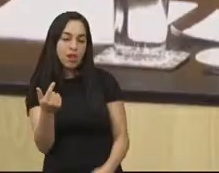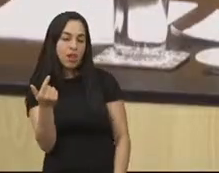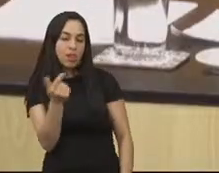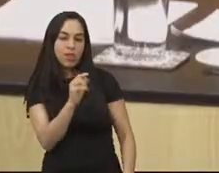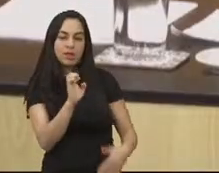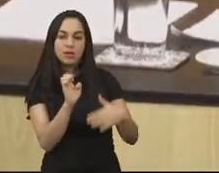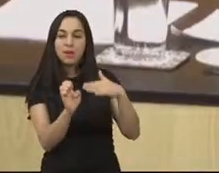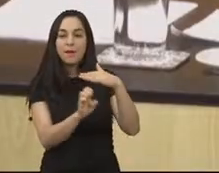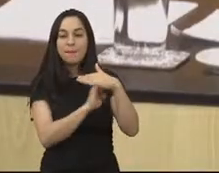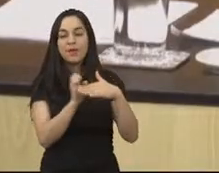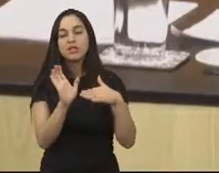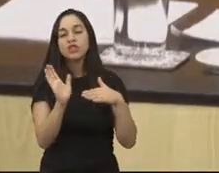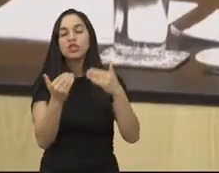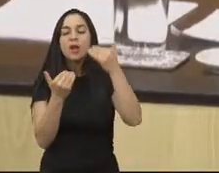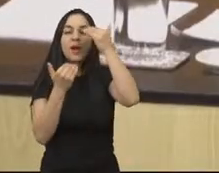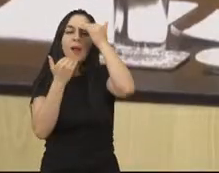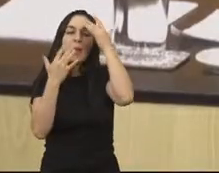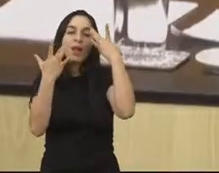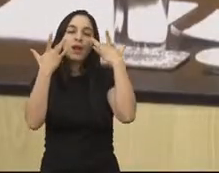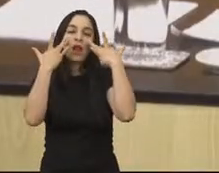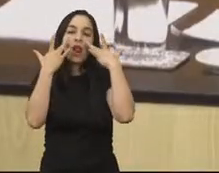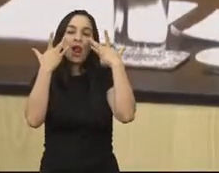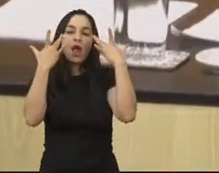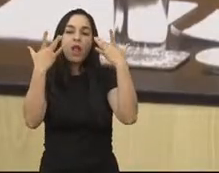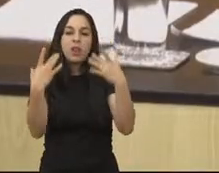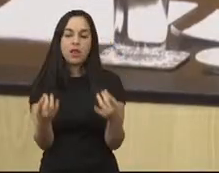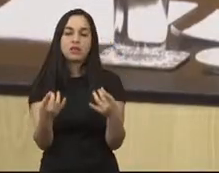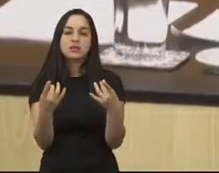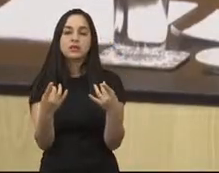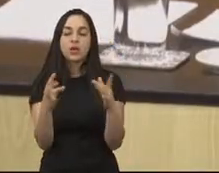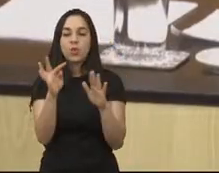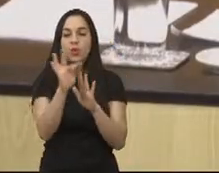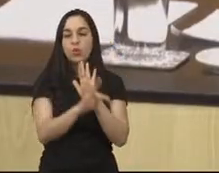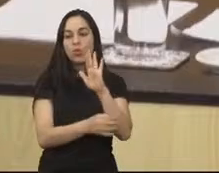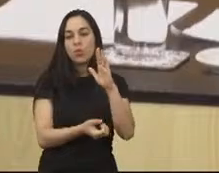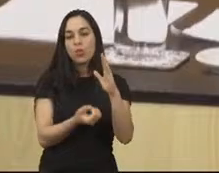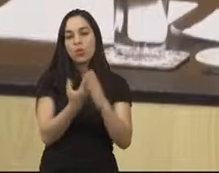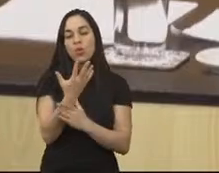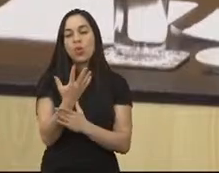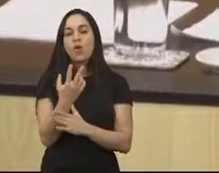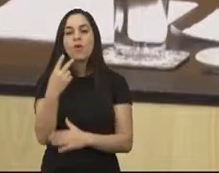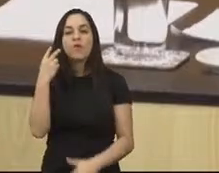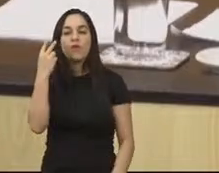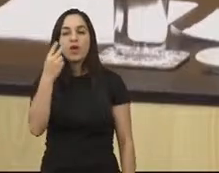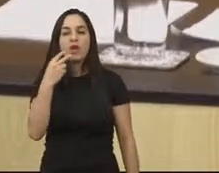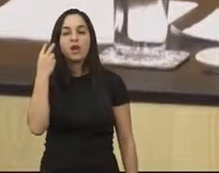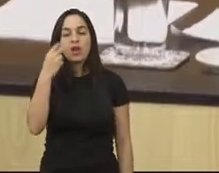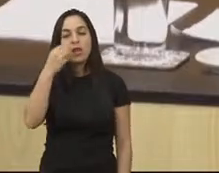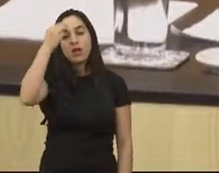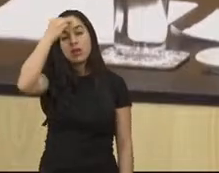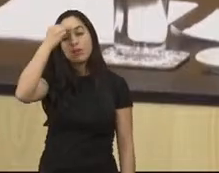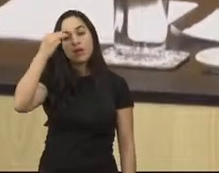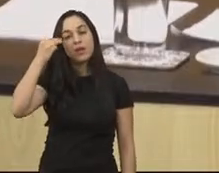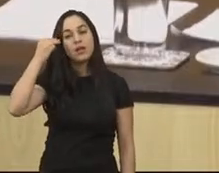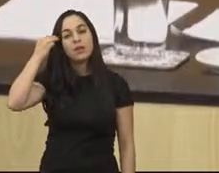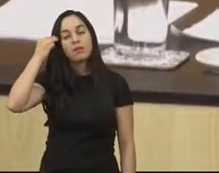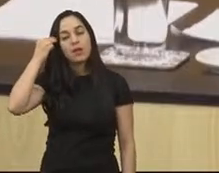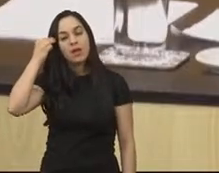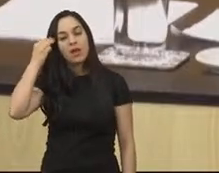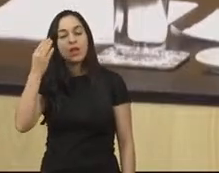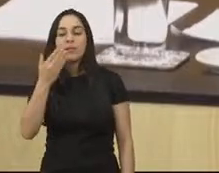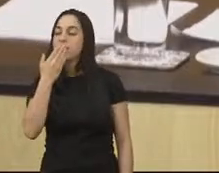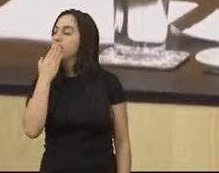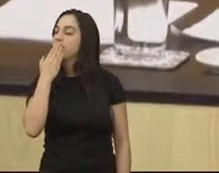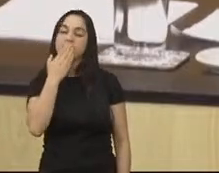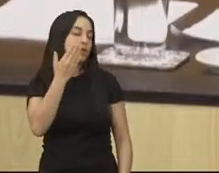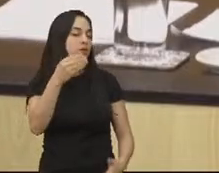antecipando agradecimento pela atenção dispensada, subscrevemos. Autoria vereadora Maria Amélia, não foi